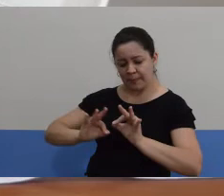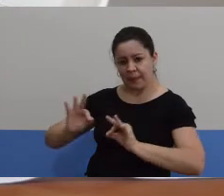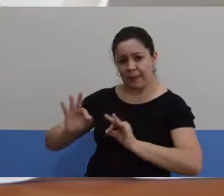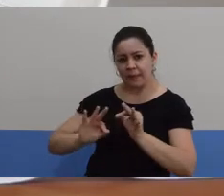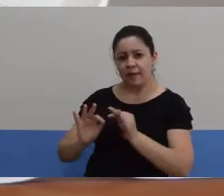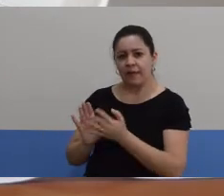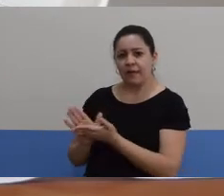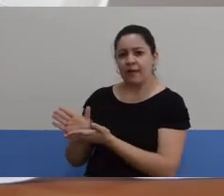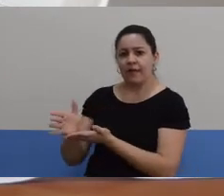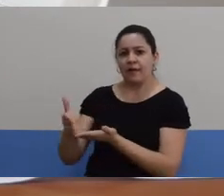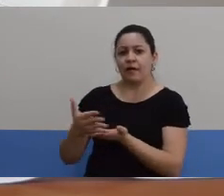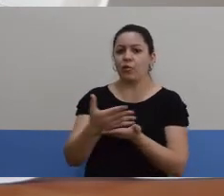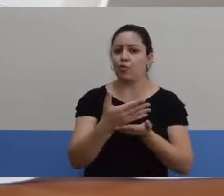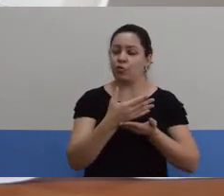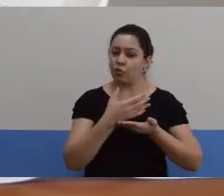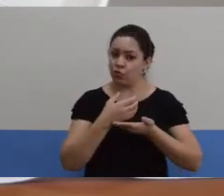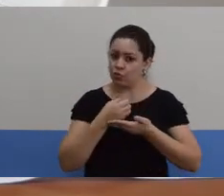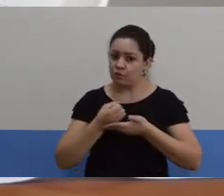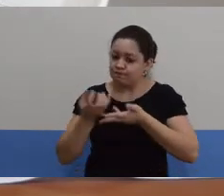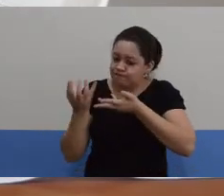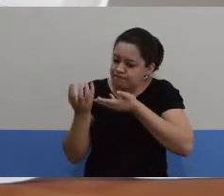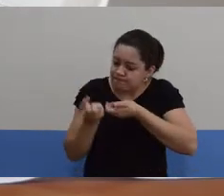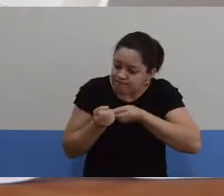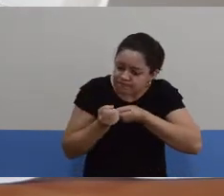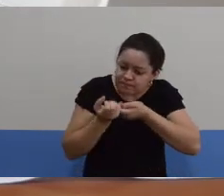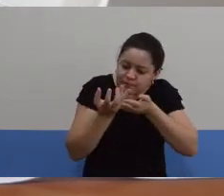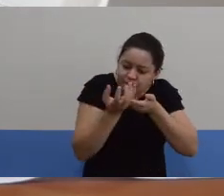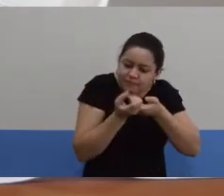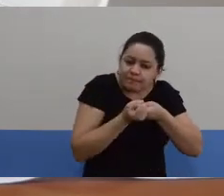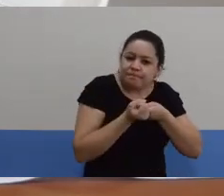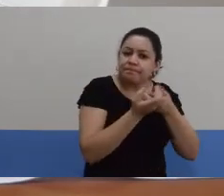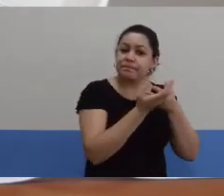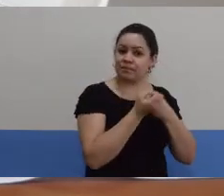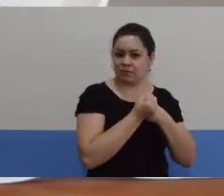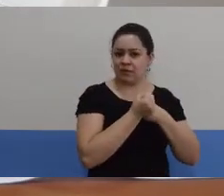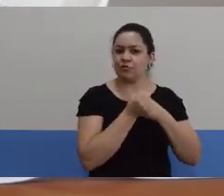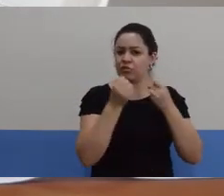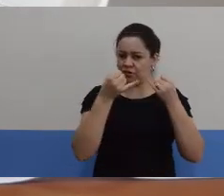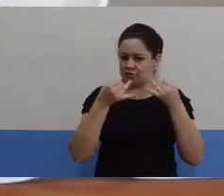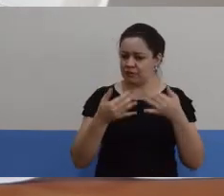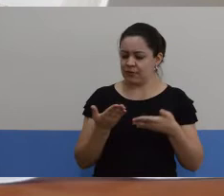escuta que nós acabamos de falar há pouco,